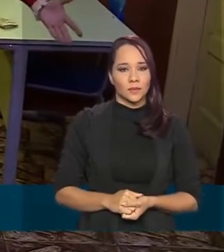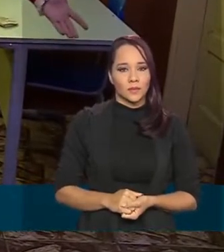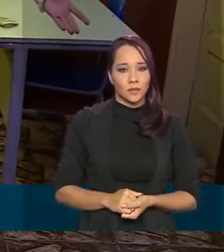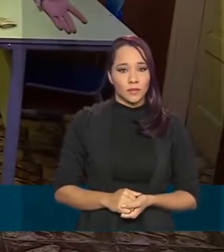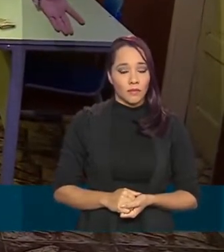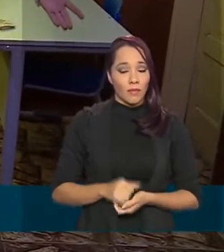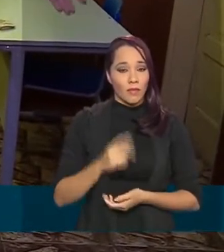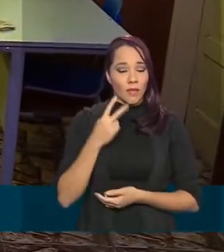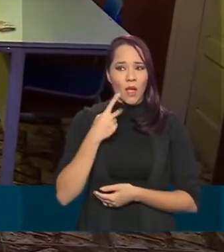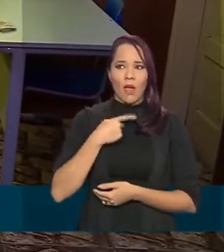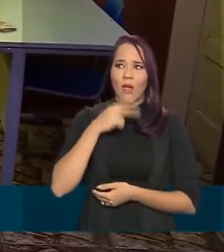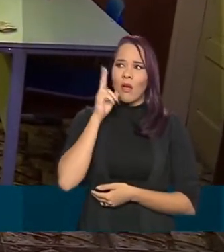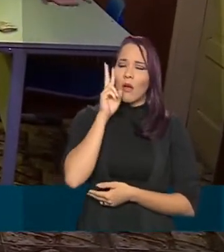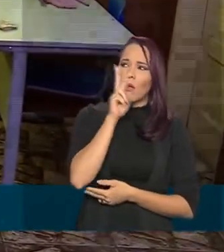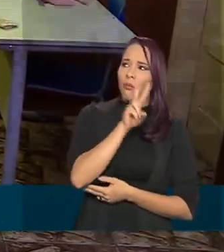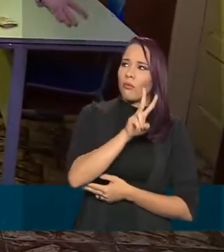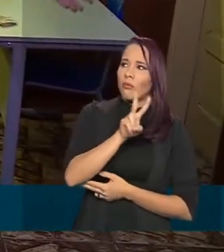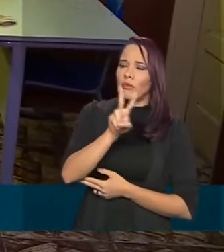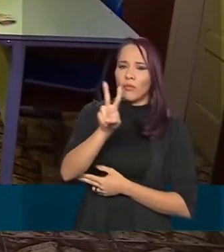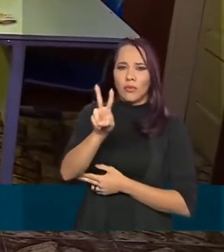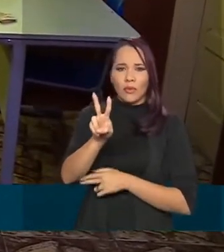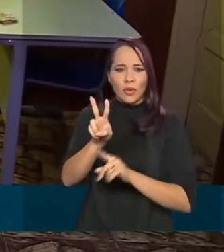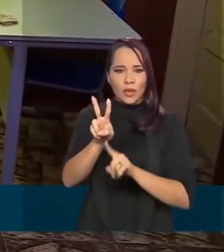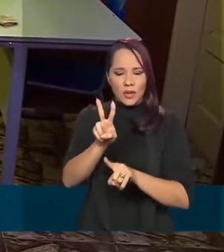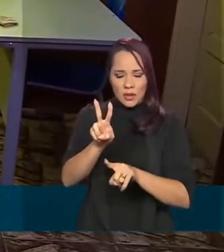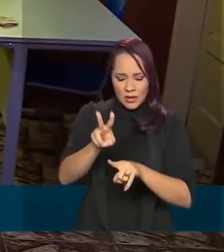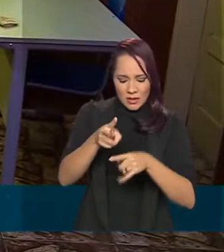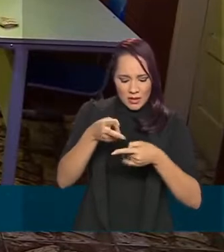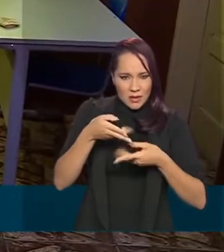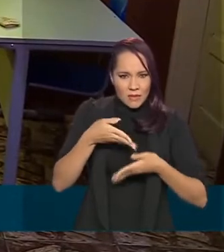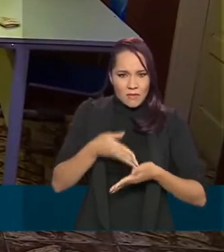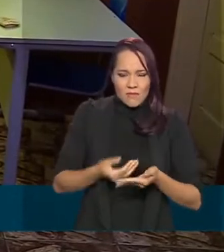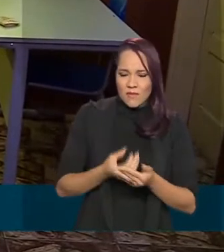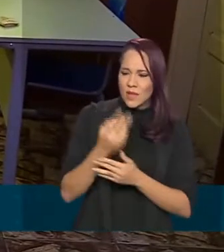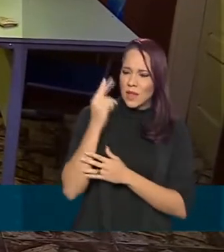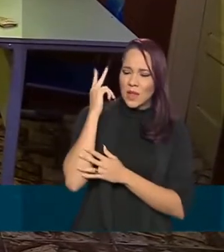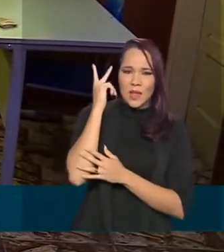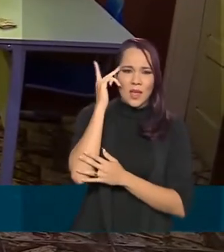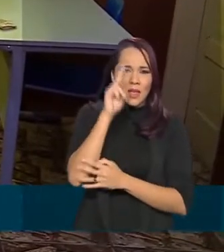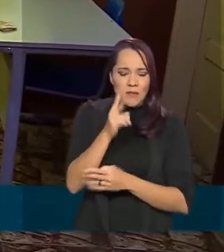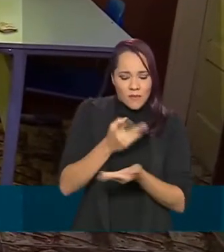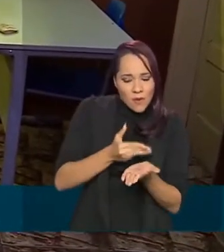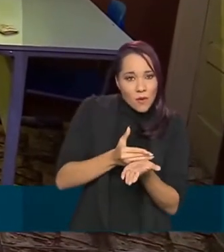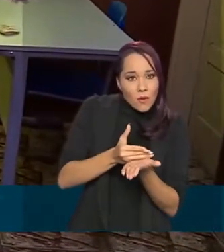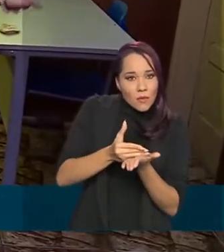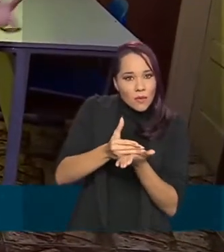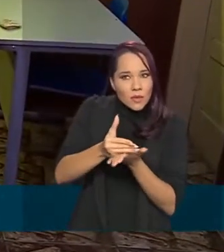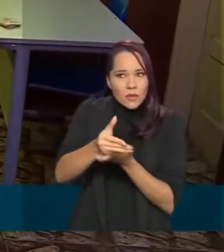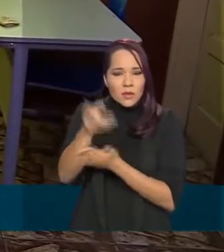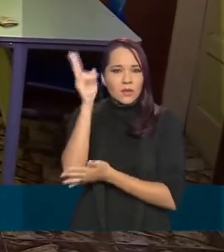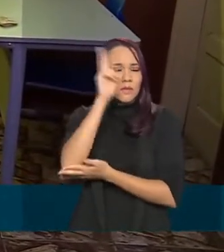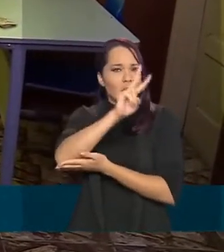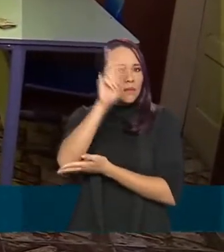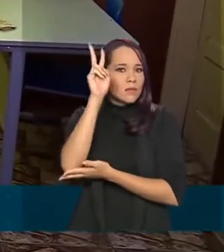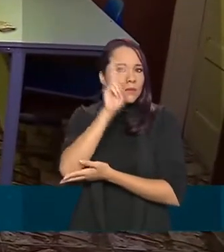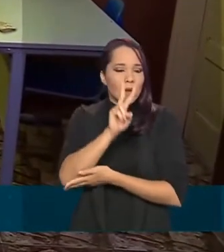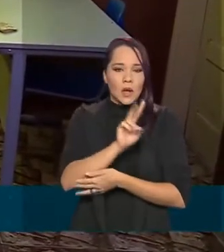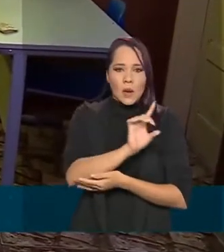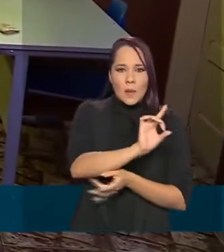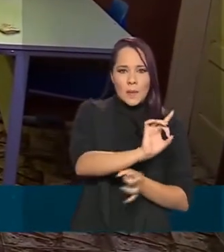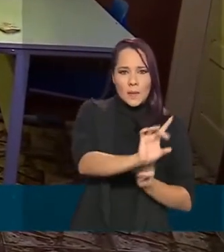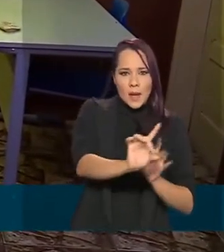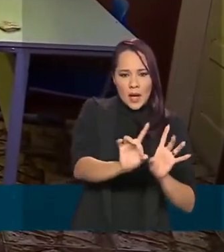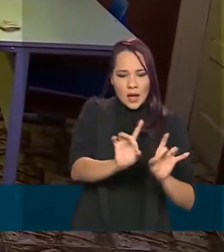Eu vi nascerem as lendas, eu vi começar a história. E para cada